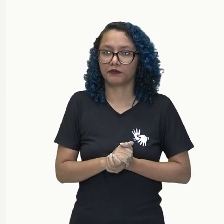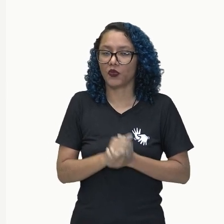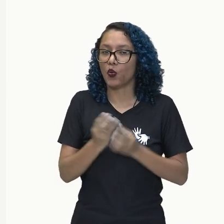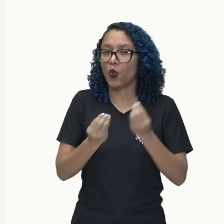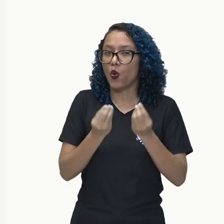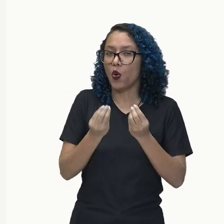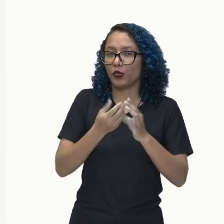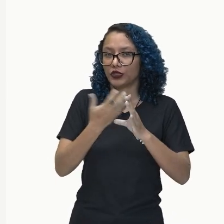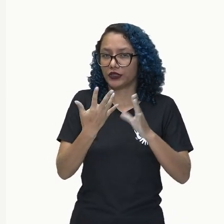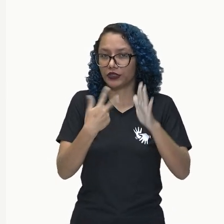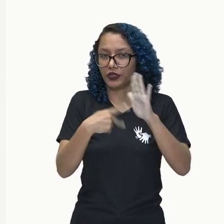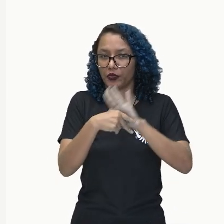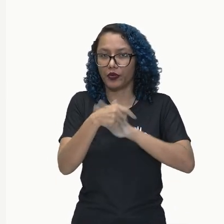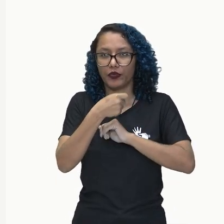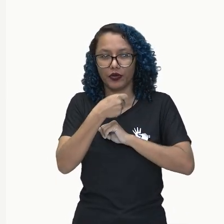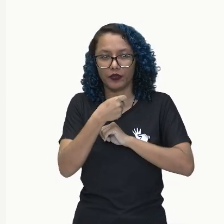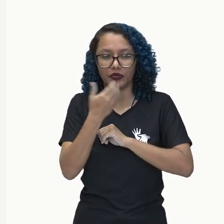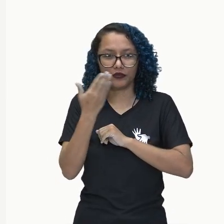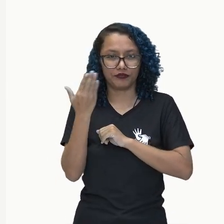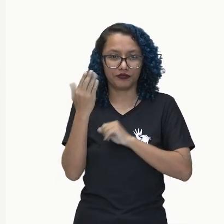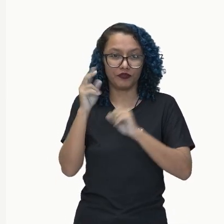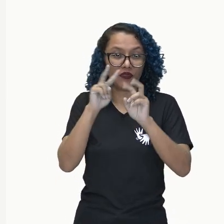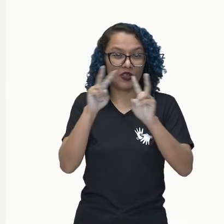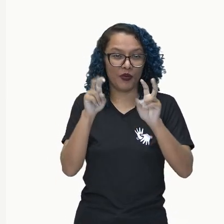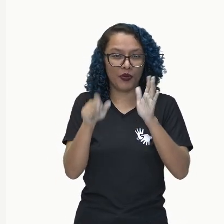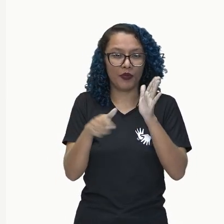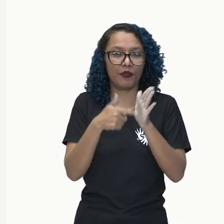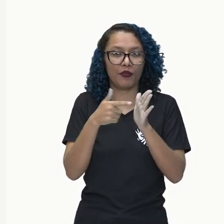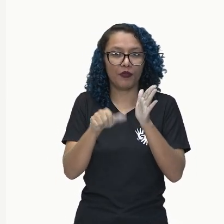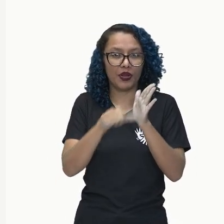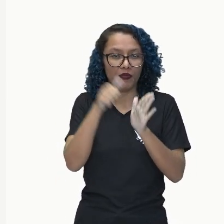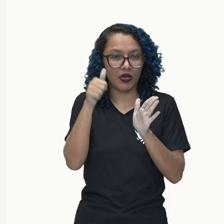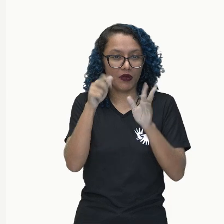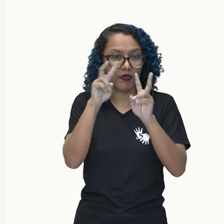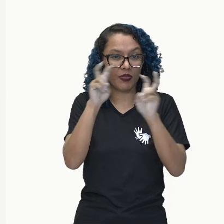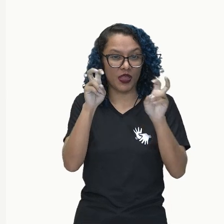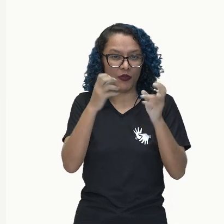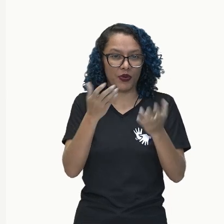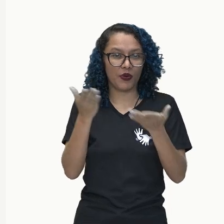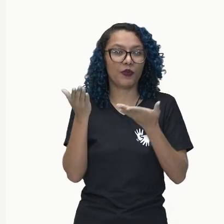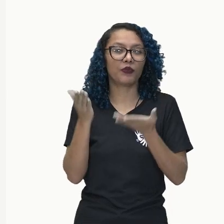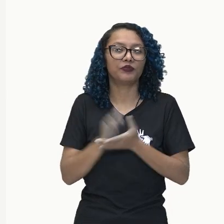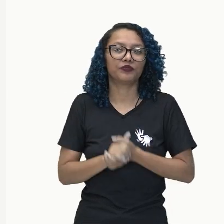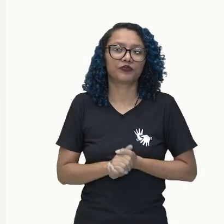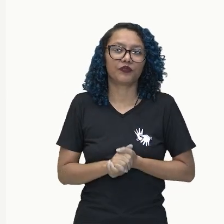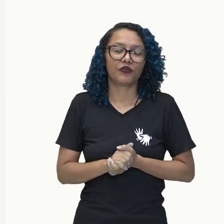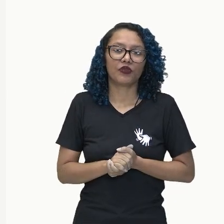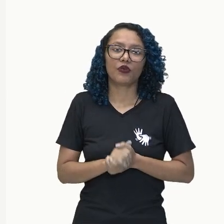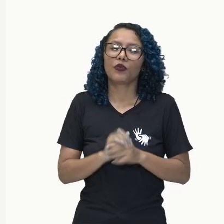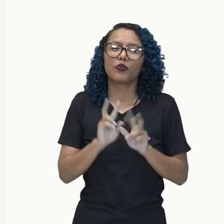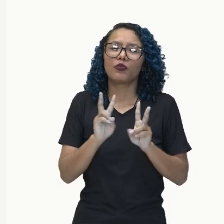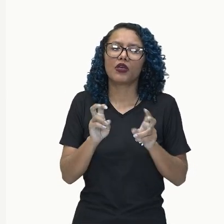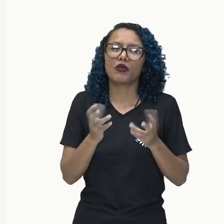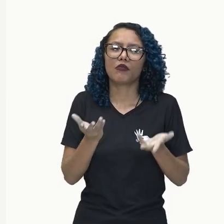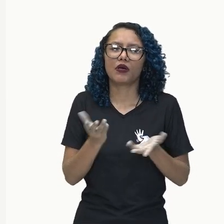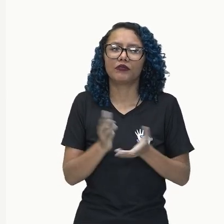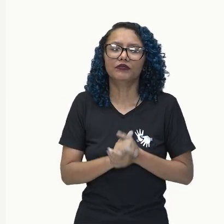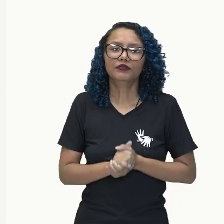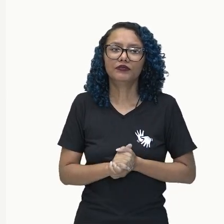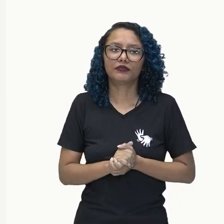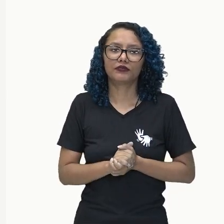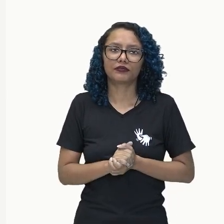reportagem. Temos aqui o tema, ó, o tema dessa reportagem. Qual foi o tema dessa reportagem que nós acabamos de